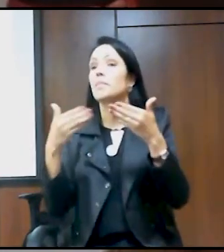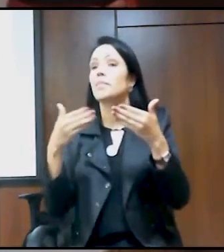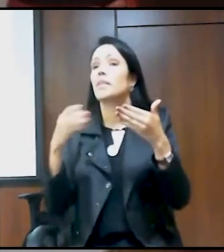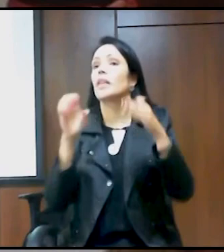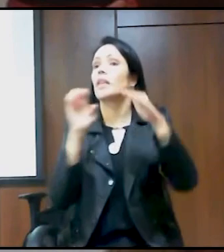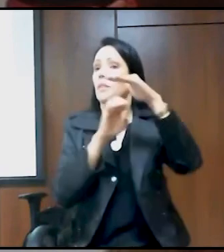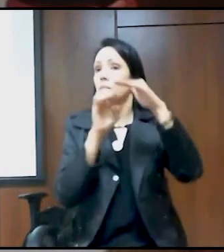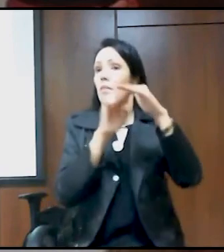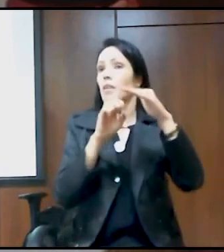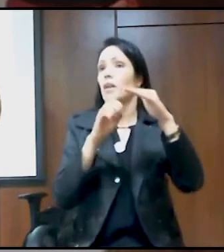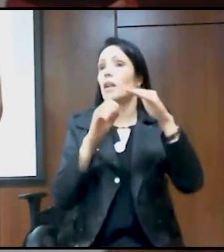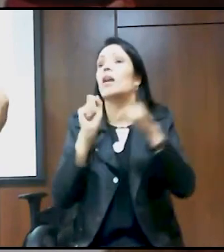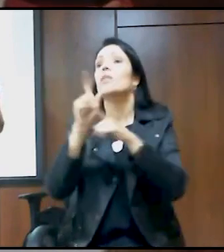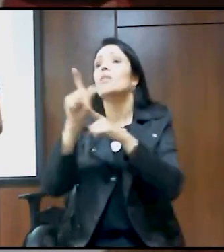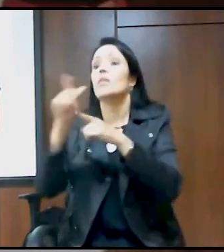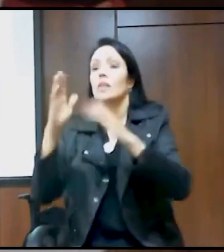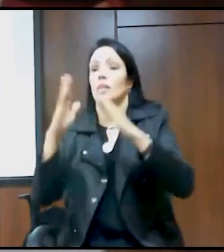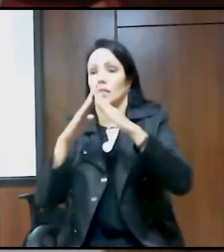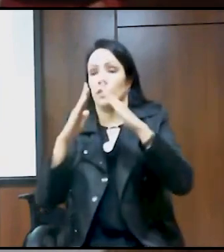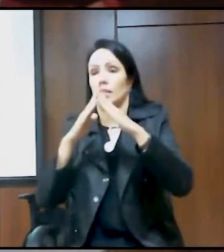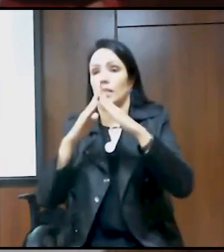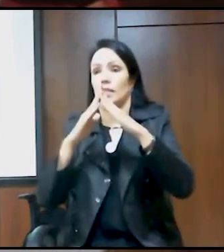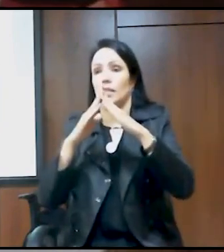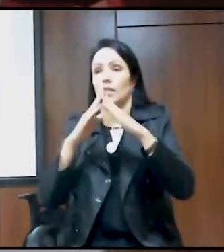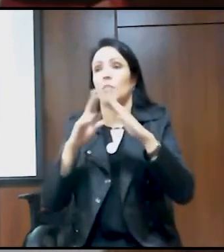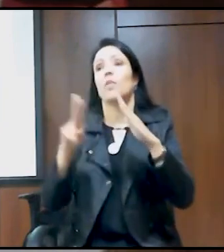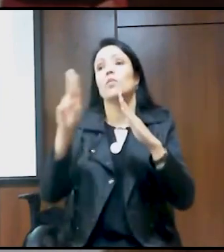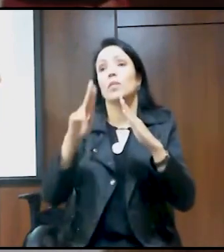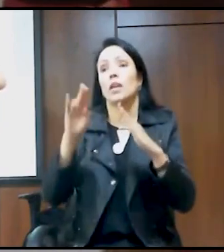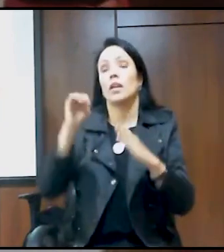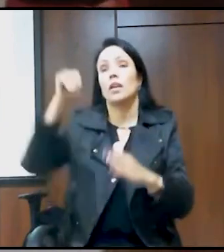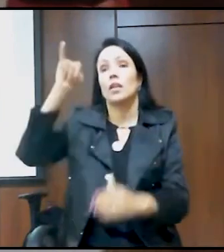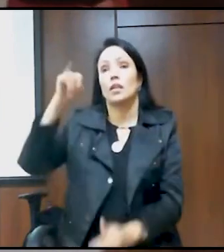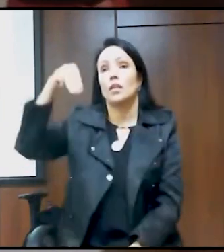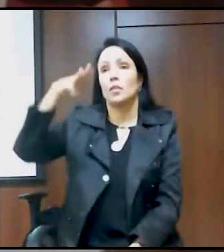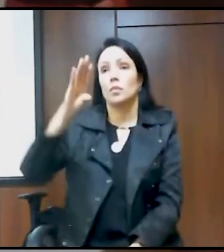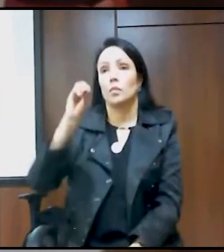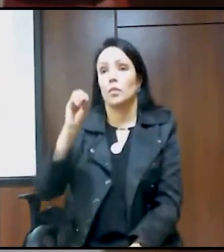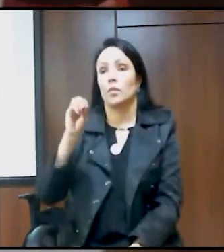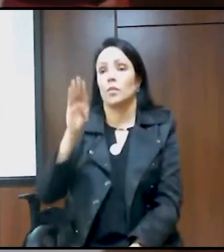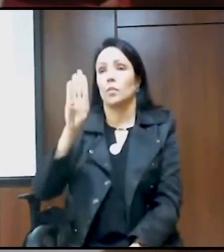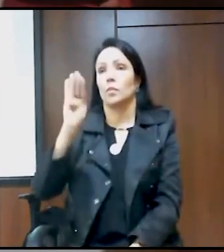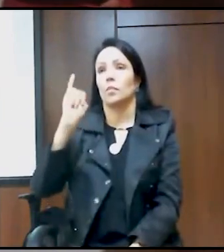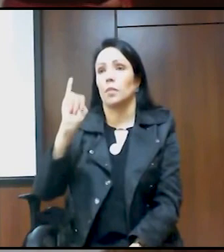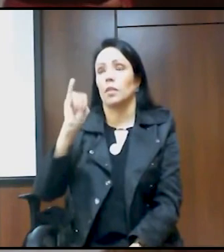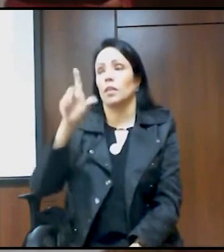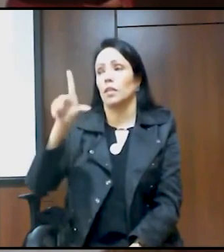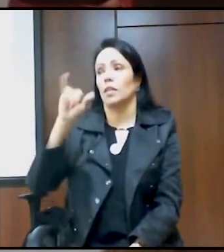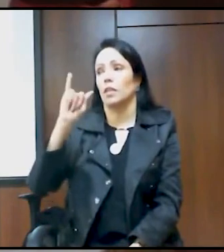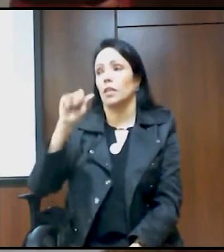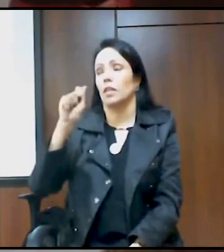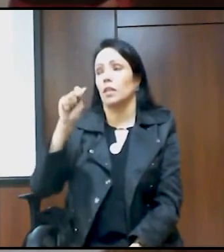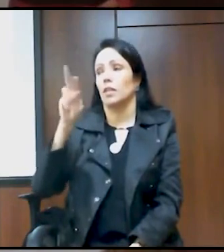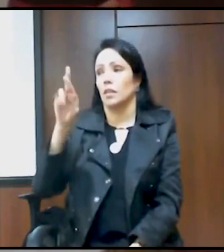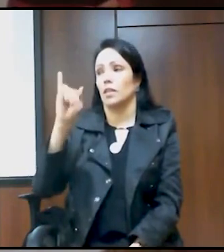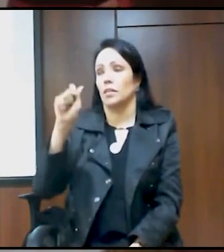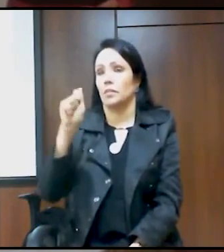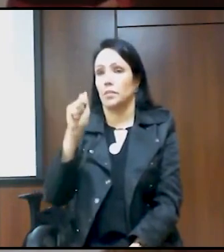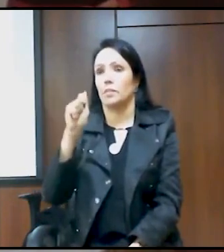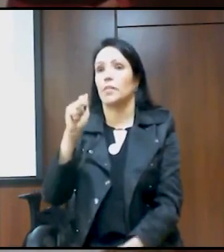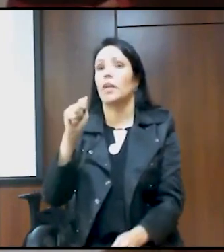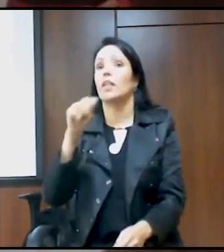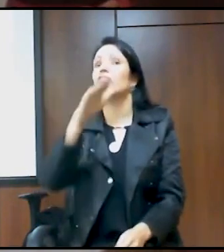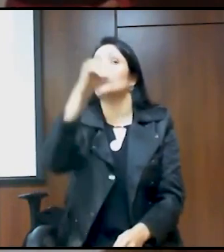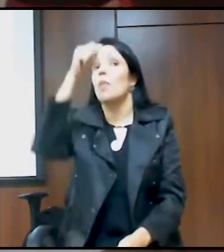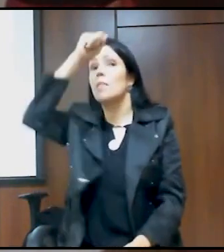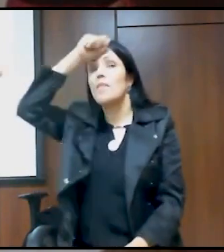alugar a sua casa através de uma imobiliária que vai ser contratada pela prefeitura, e a imobiliária vai receber o